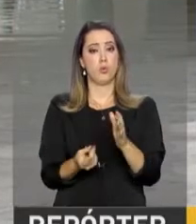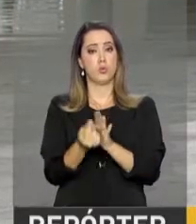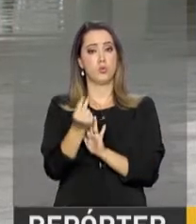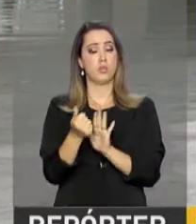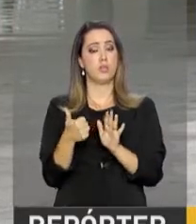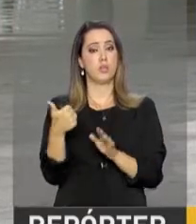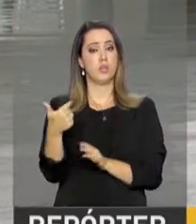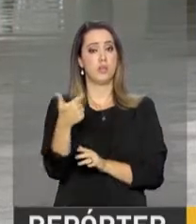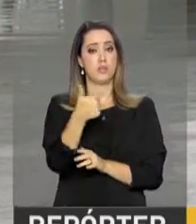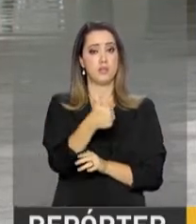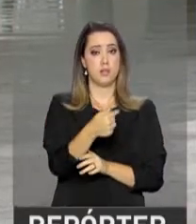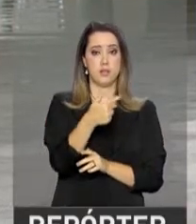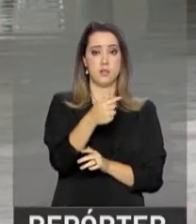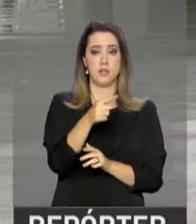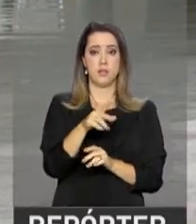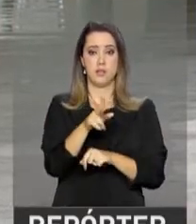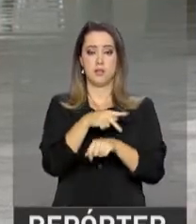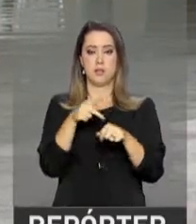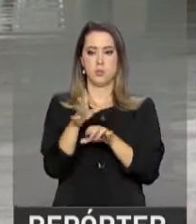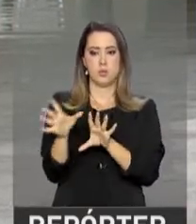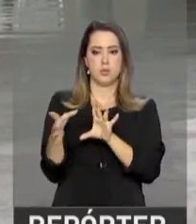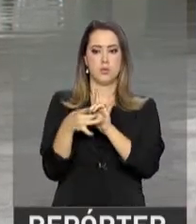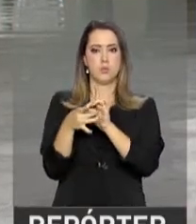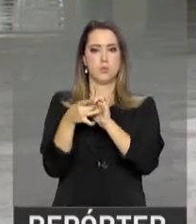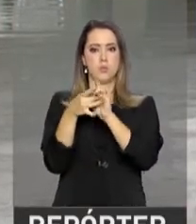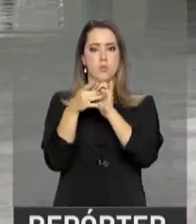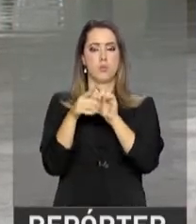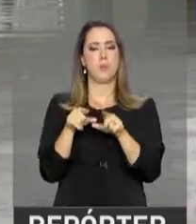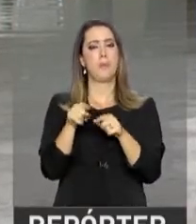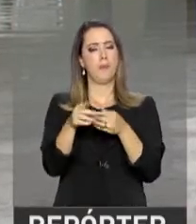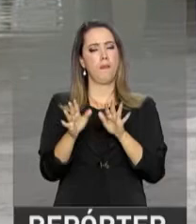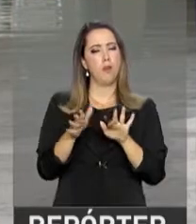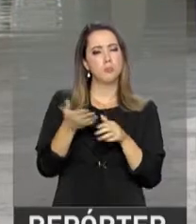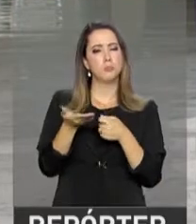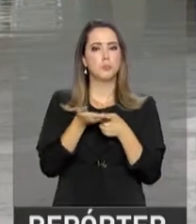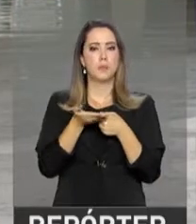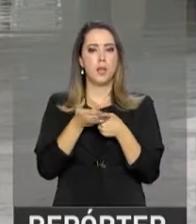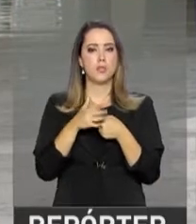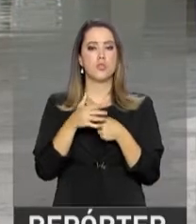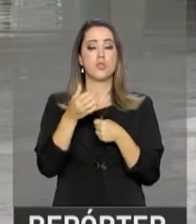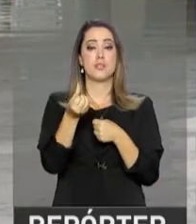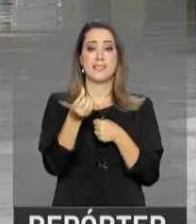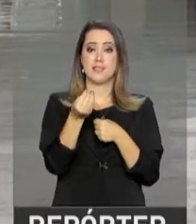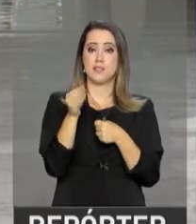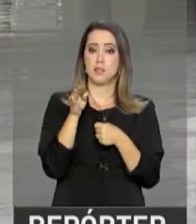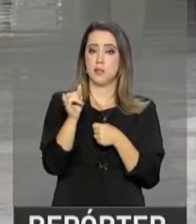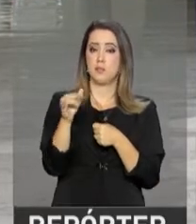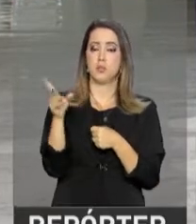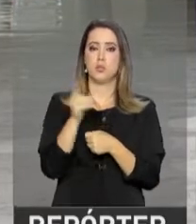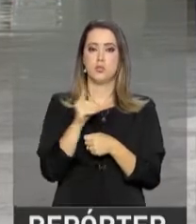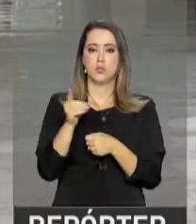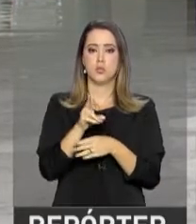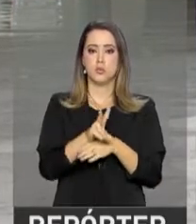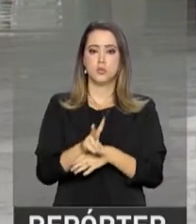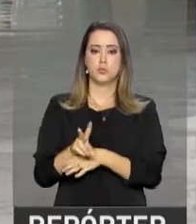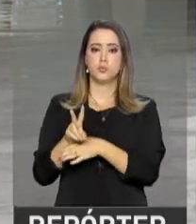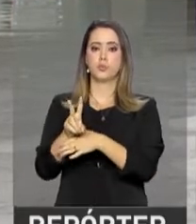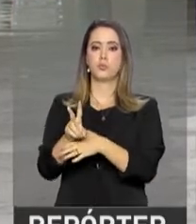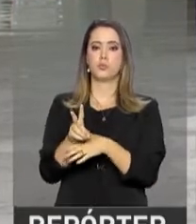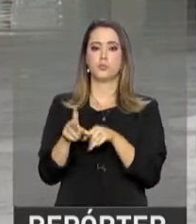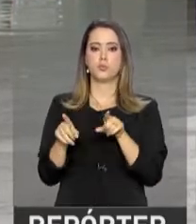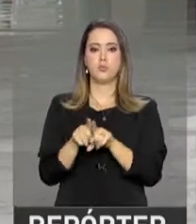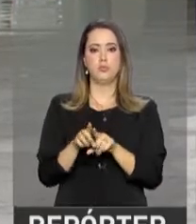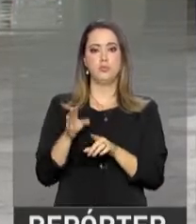entre eles o brasil por ano o banco destina em média 60 bilhões de dólares em financiamentos